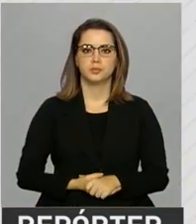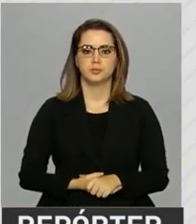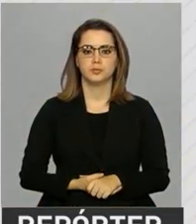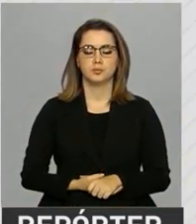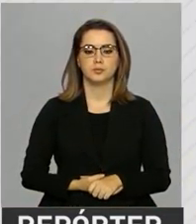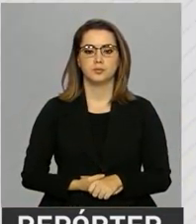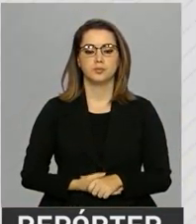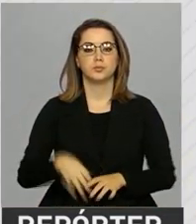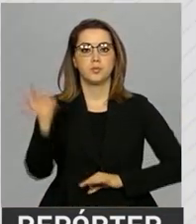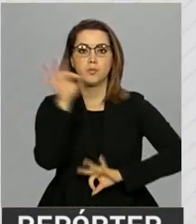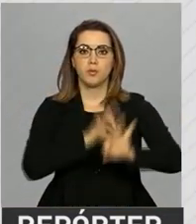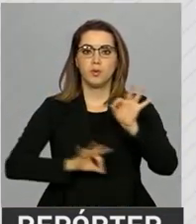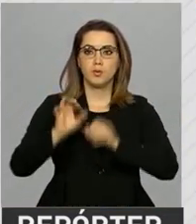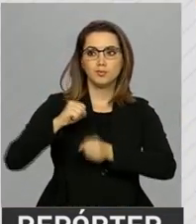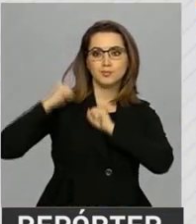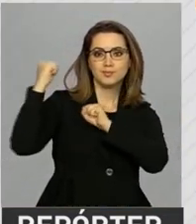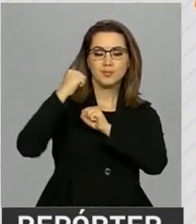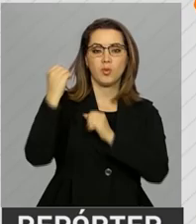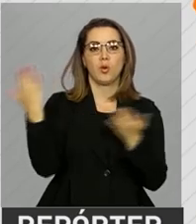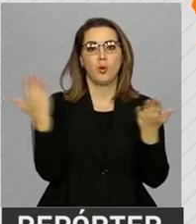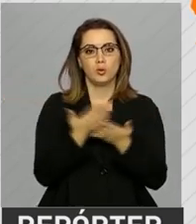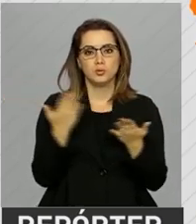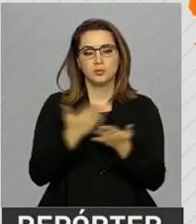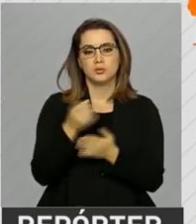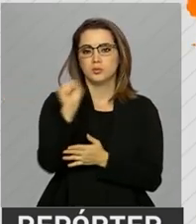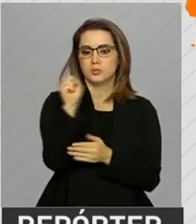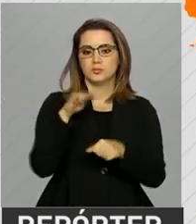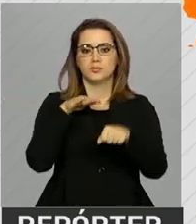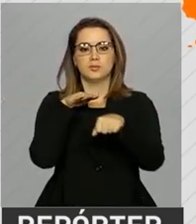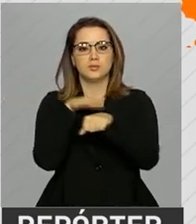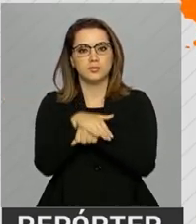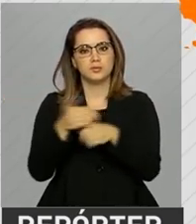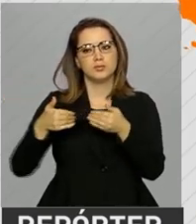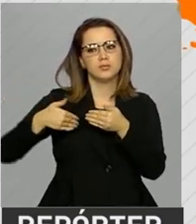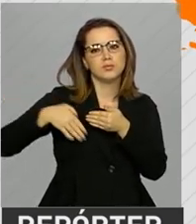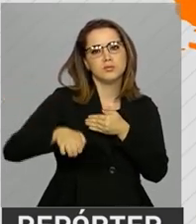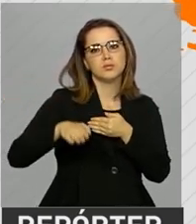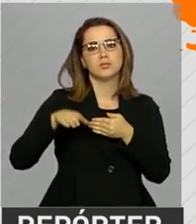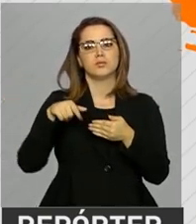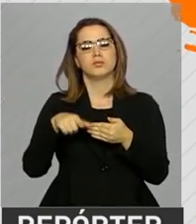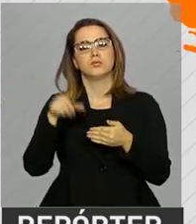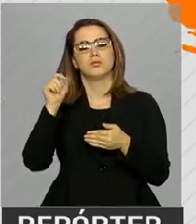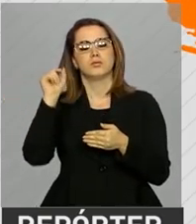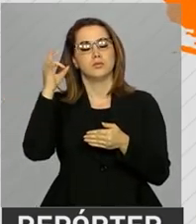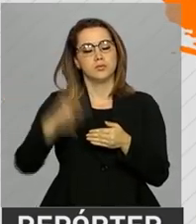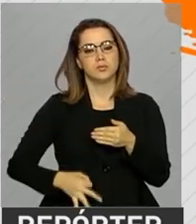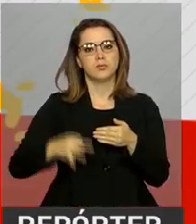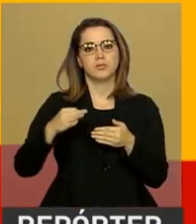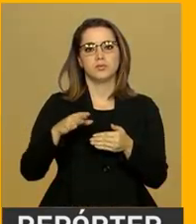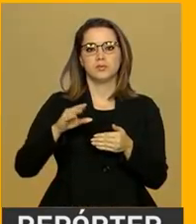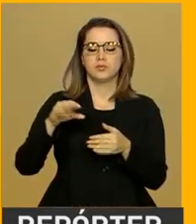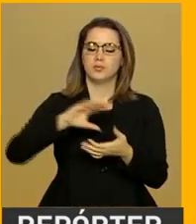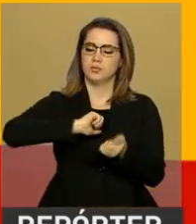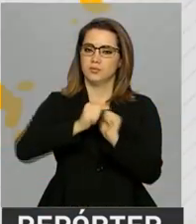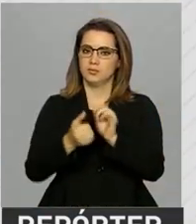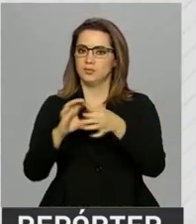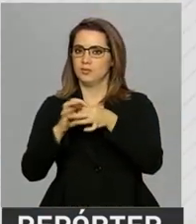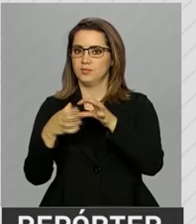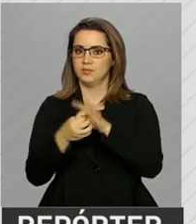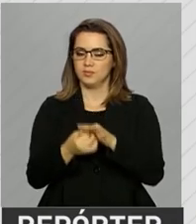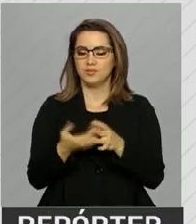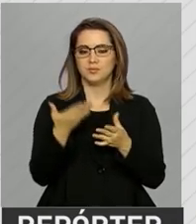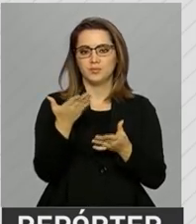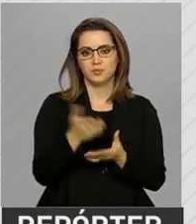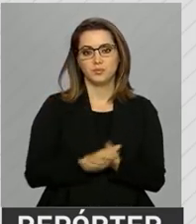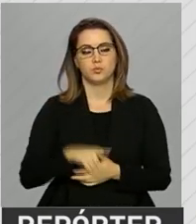Prepare a sua torcida. Hoje, às 8 da noite, é a abertura oficial dos Jogos Olímpicos Rio